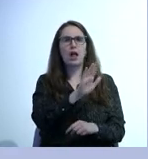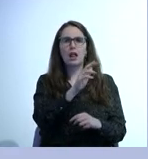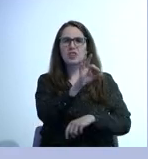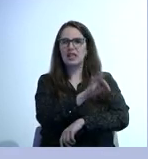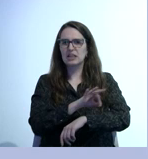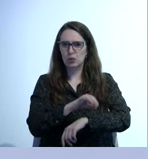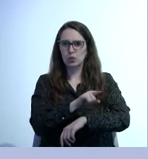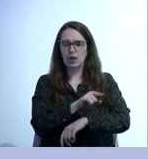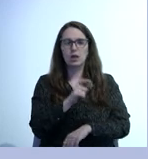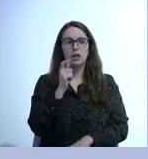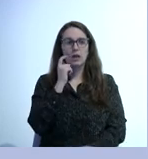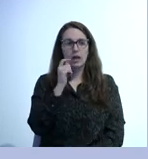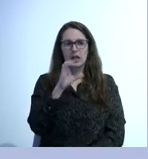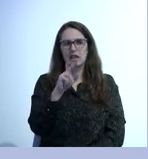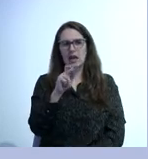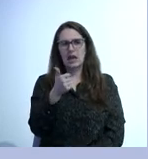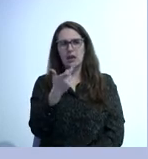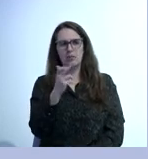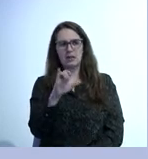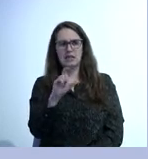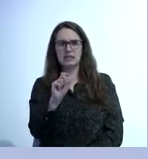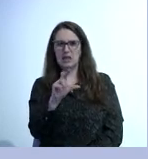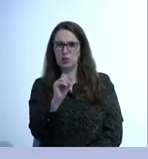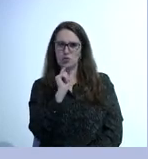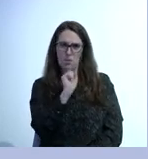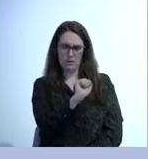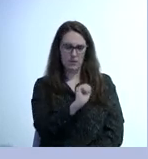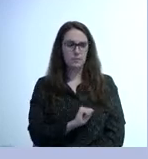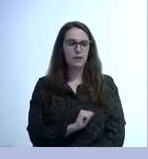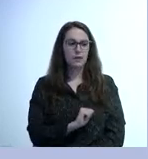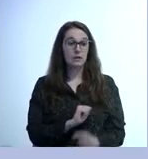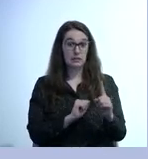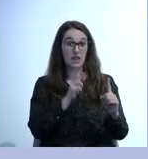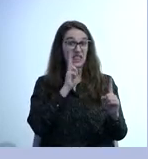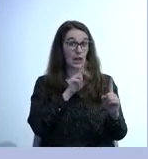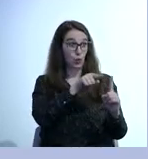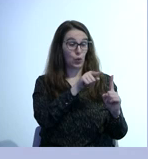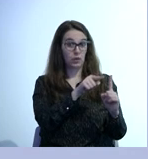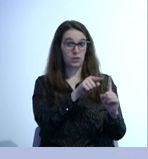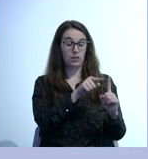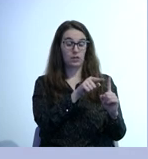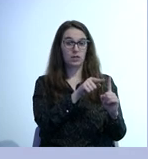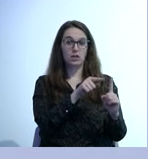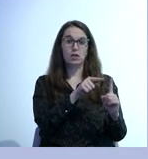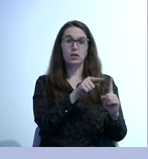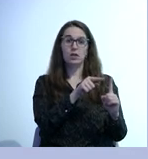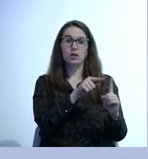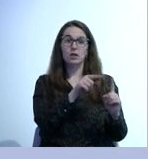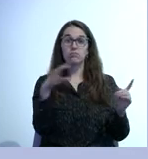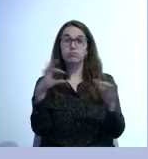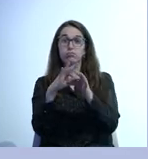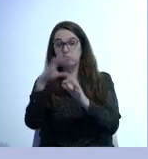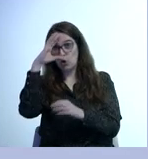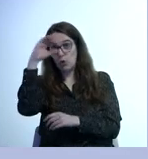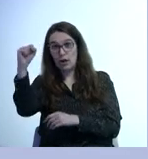arquitetura, que neste momento é o Iñaki Carniceiro, e isso é uma posição que ao mesmo tempo tem ligação ao